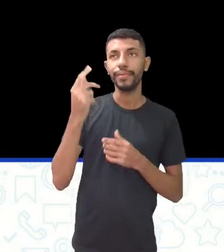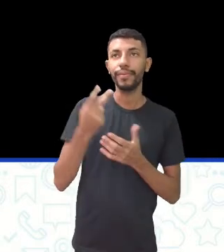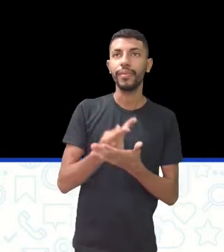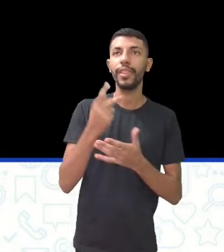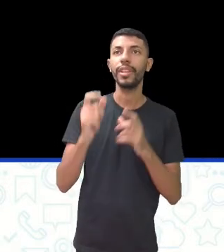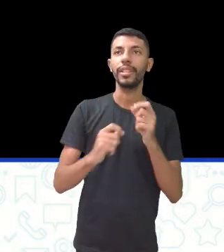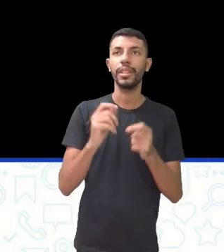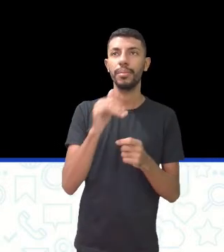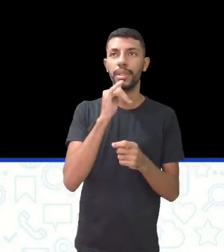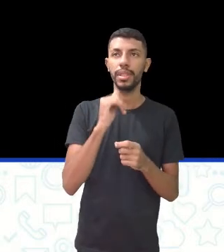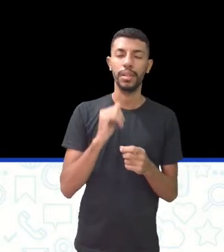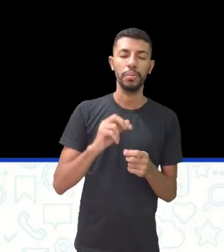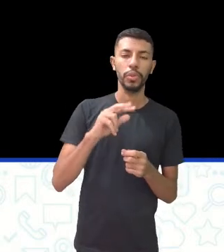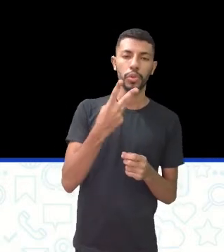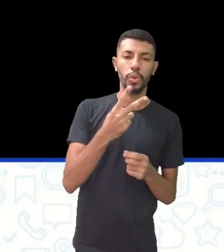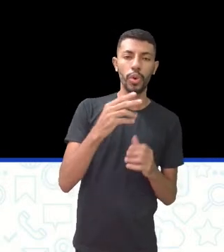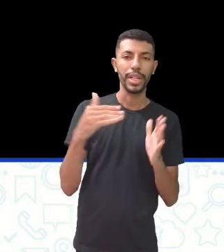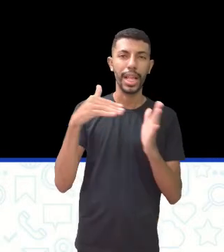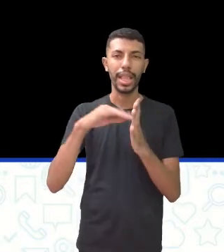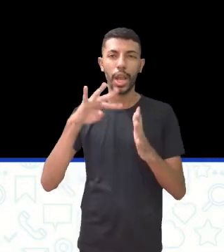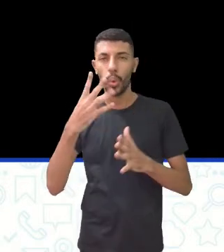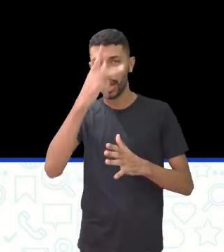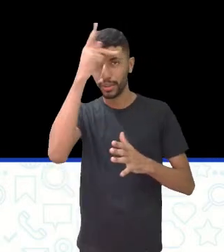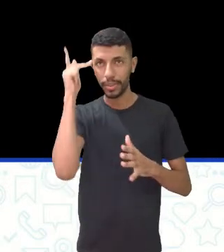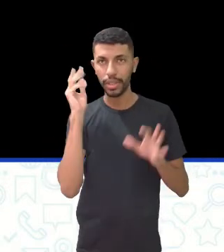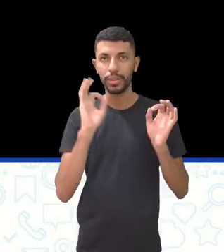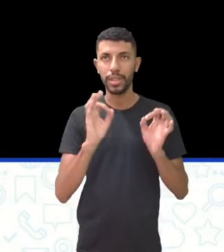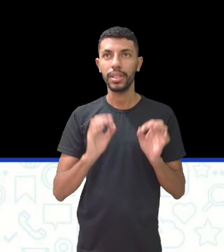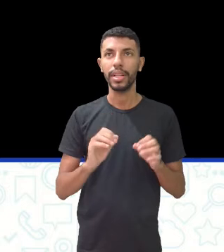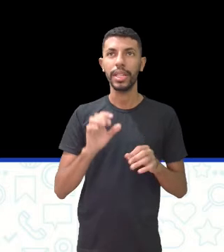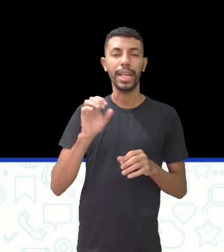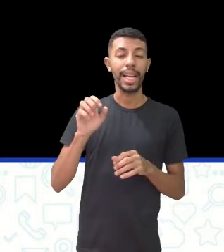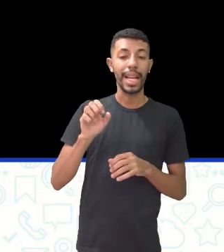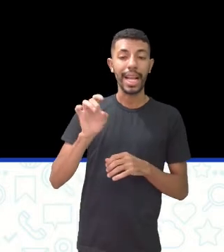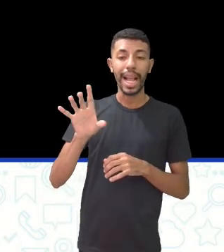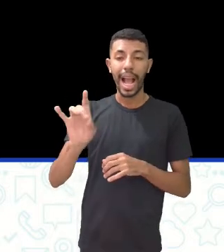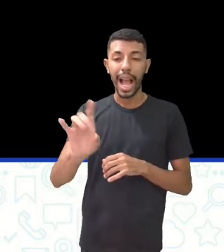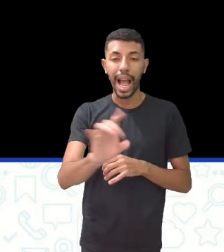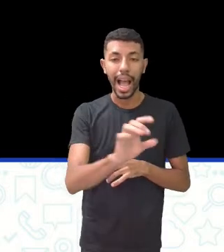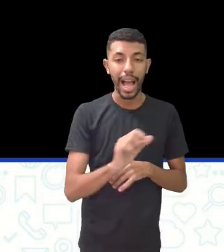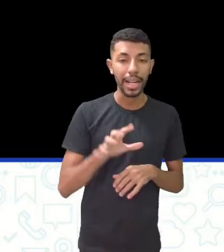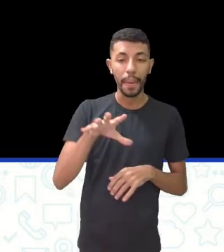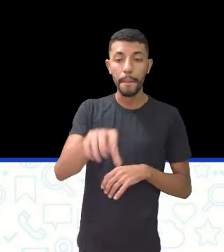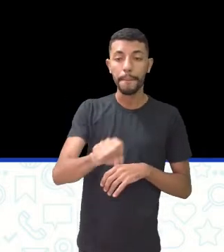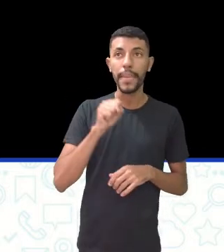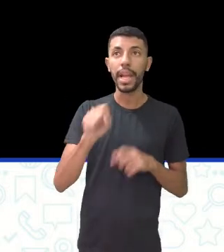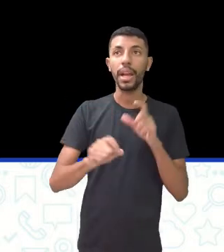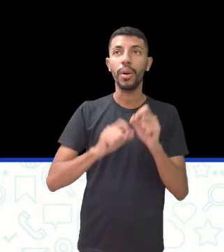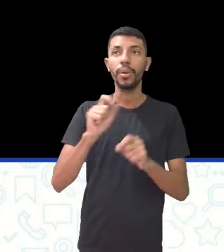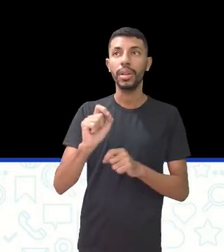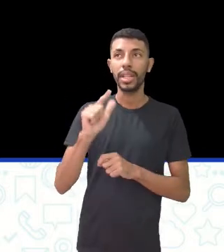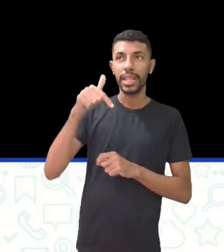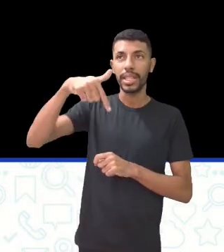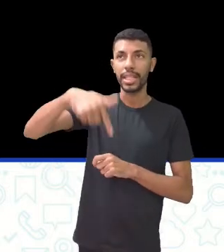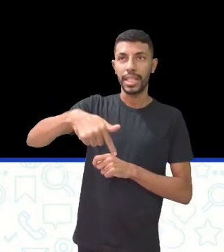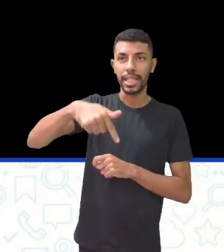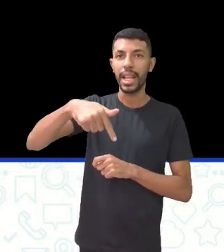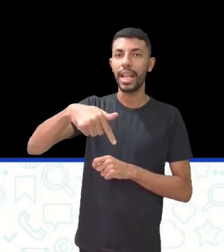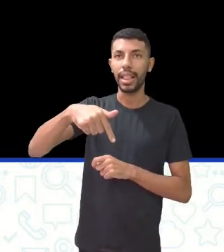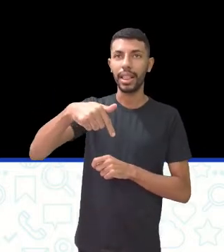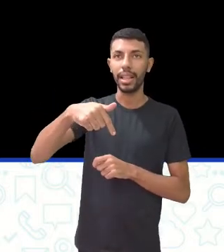com 2 a 4 jogadores, cada usuário saca 7 peças, quase um trava-língua